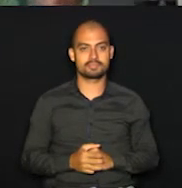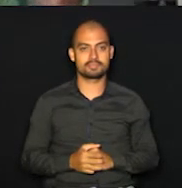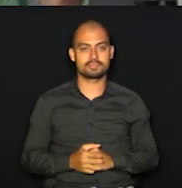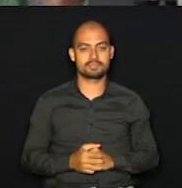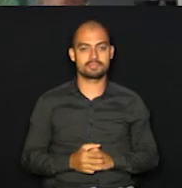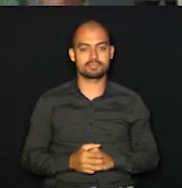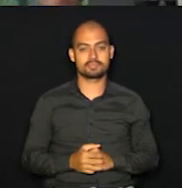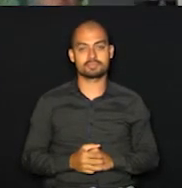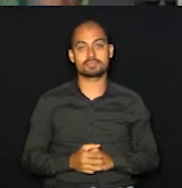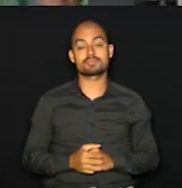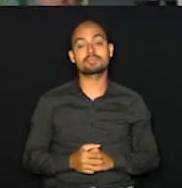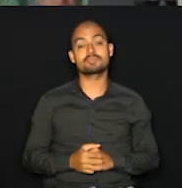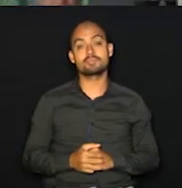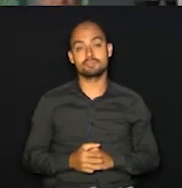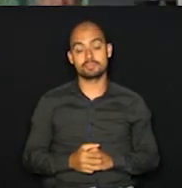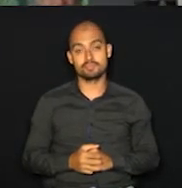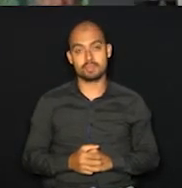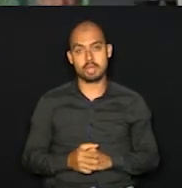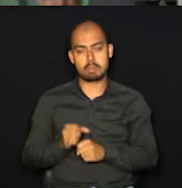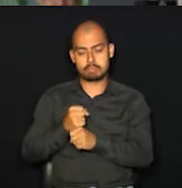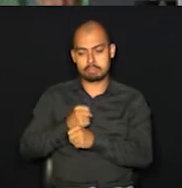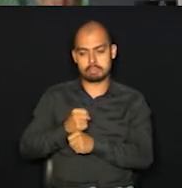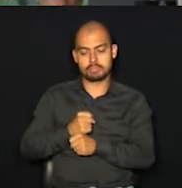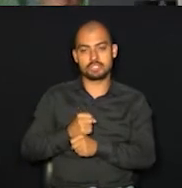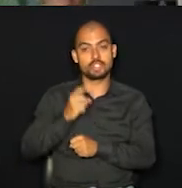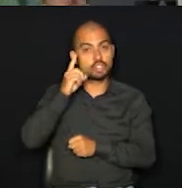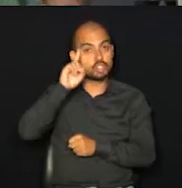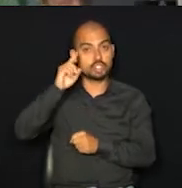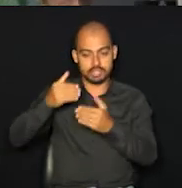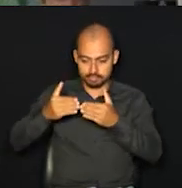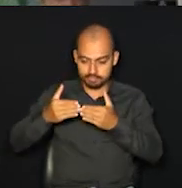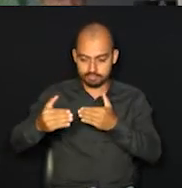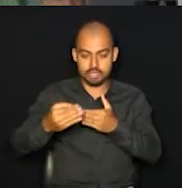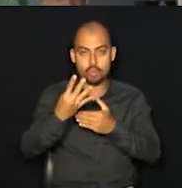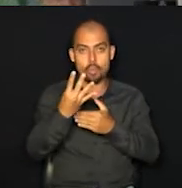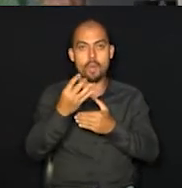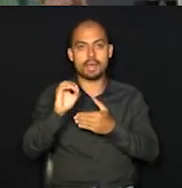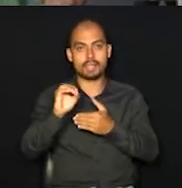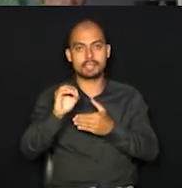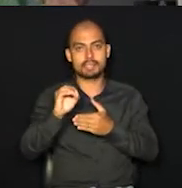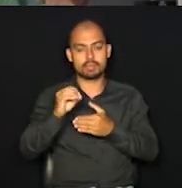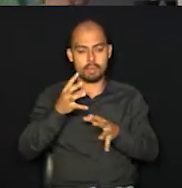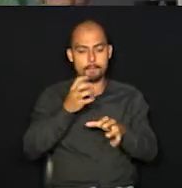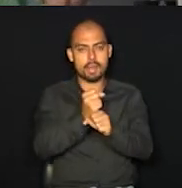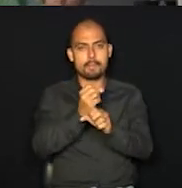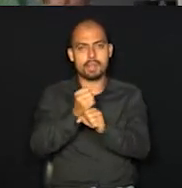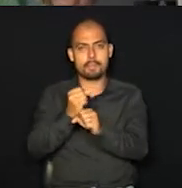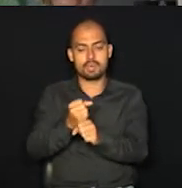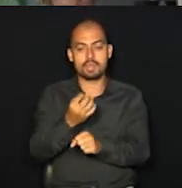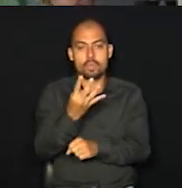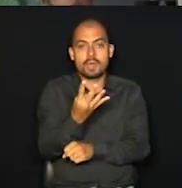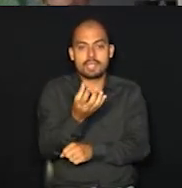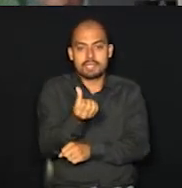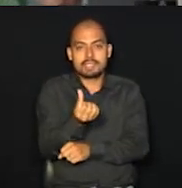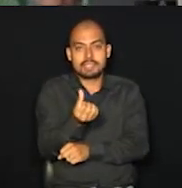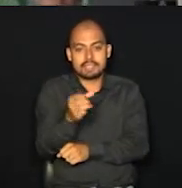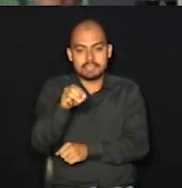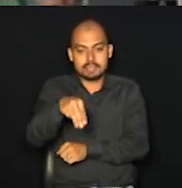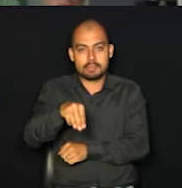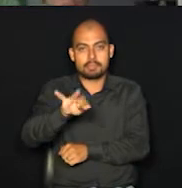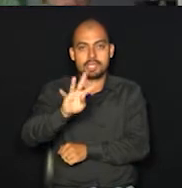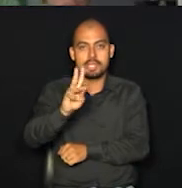Ao longo dos próximos 40 dias, estaremos tendo um total de 46 milhões de doses